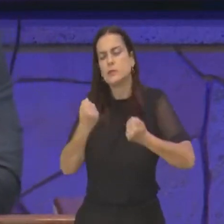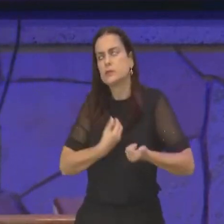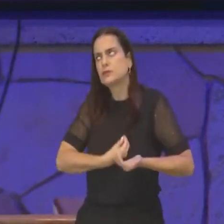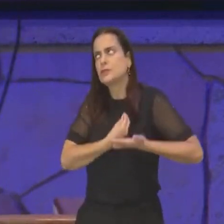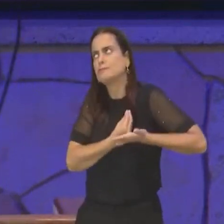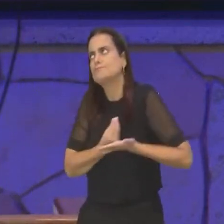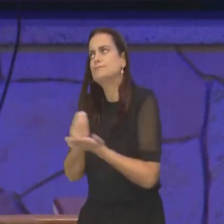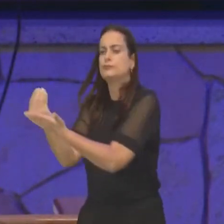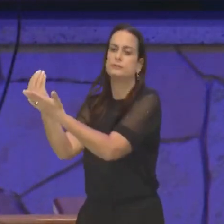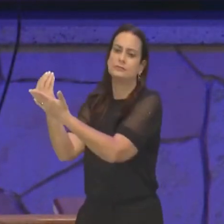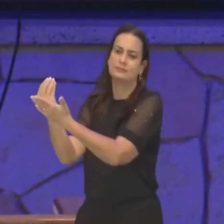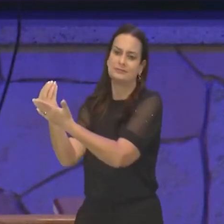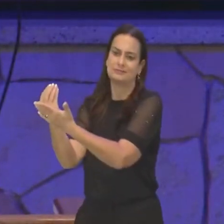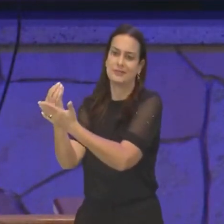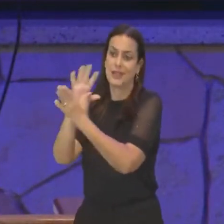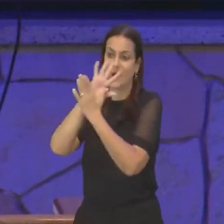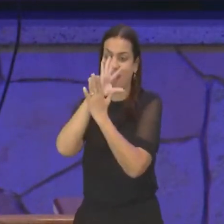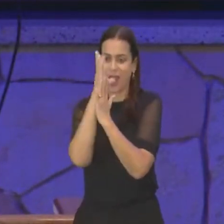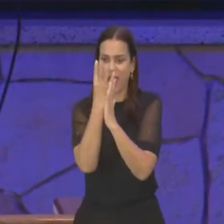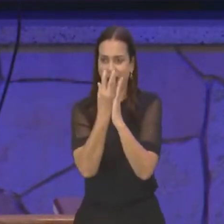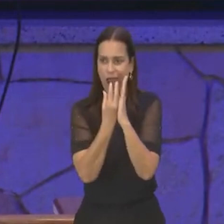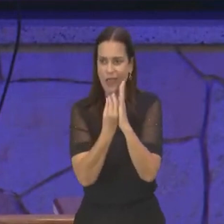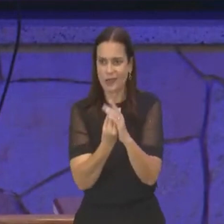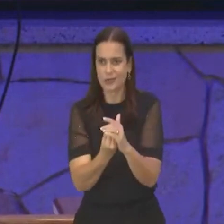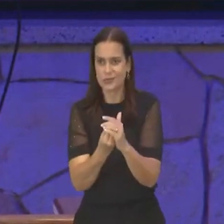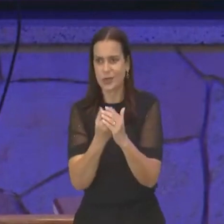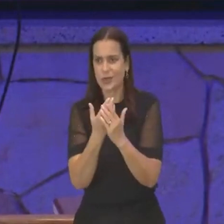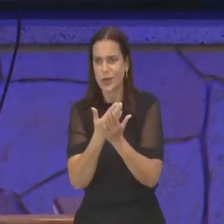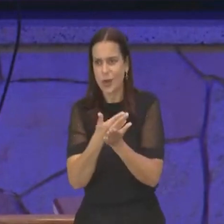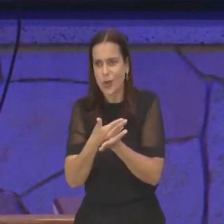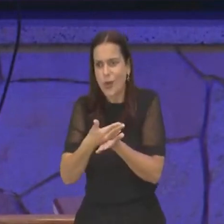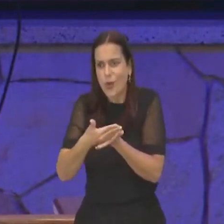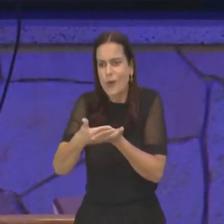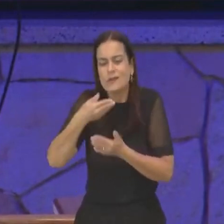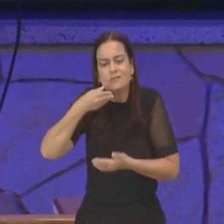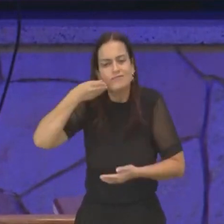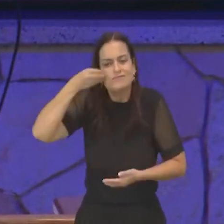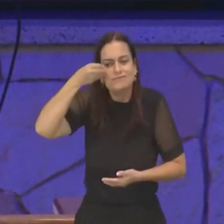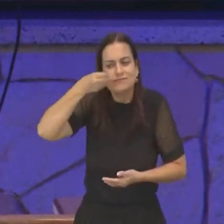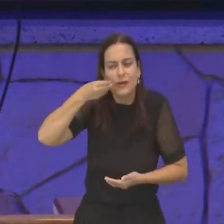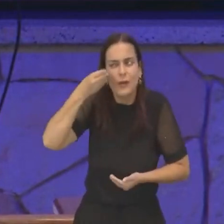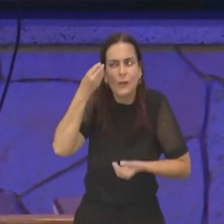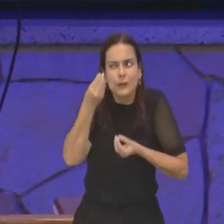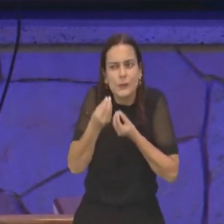E assim a comunidade de fé, os cristãos começaram a experimentar